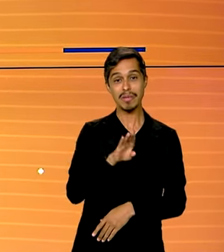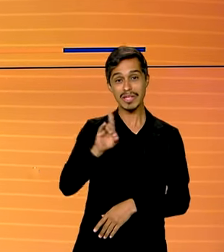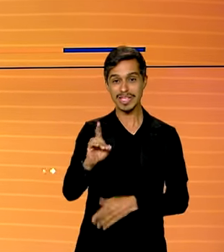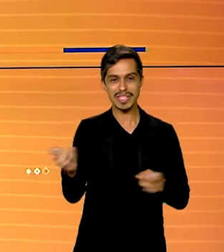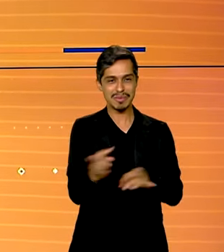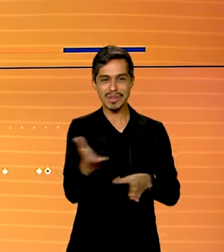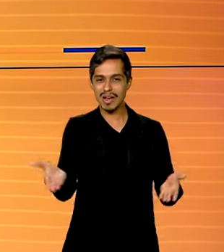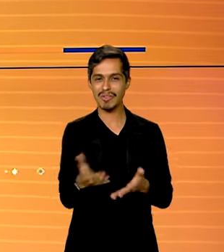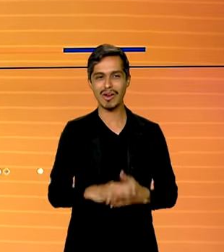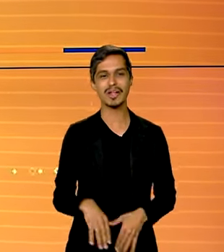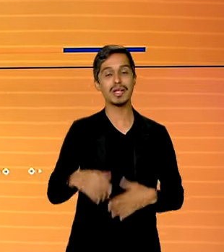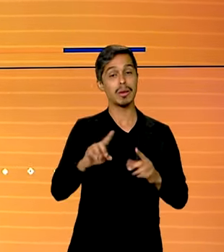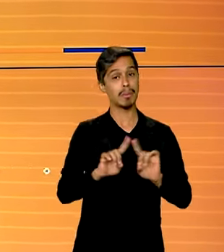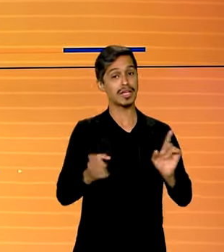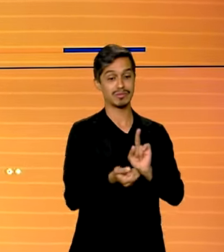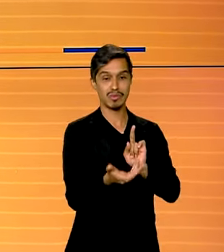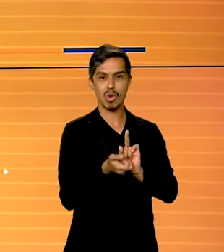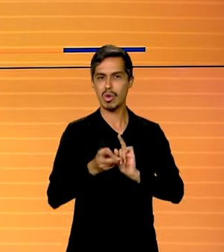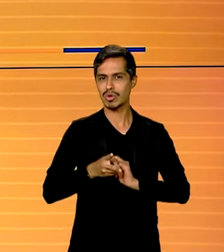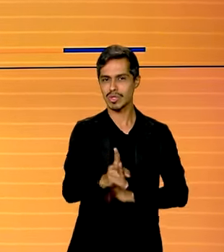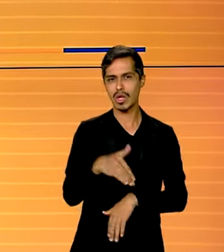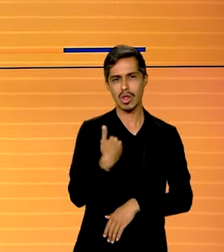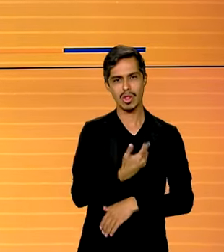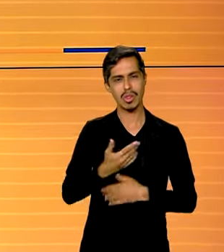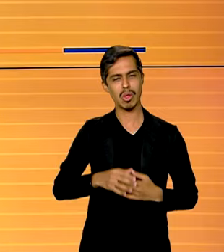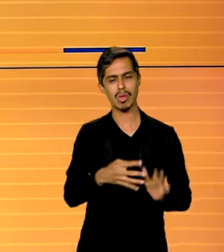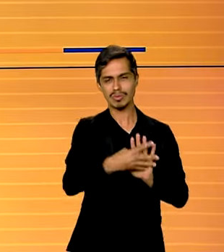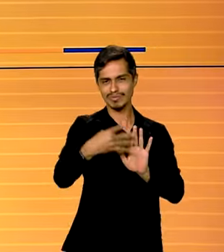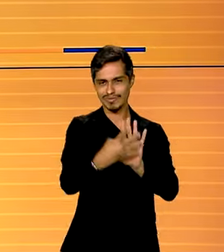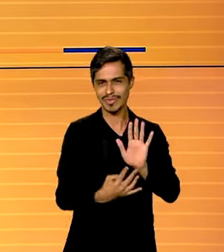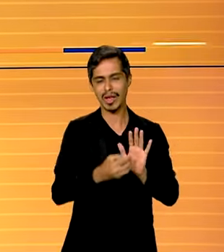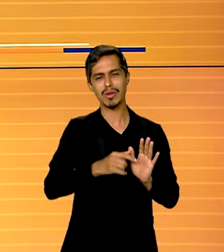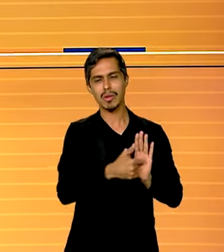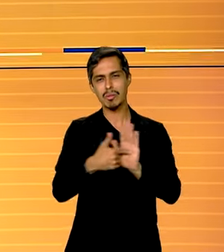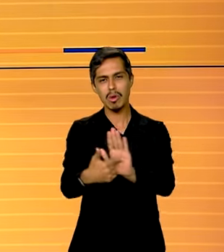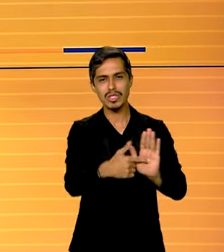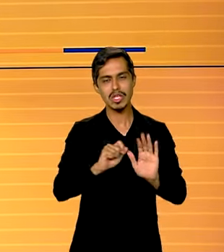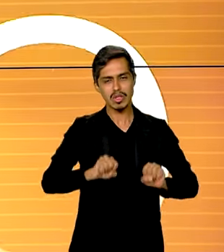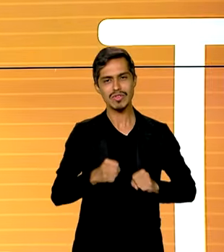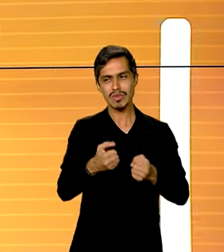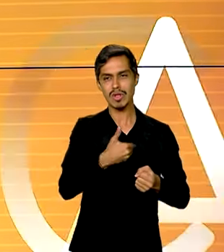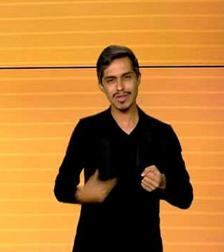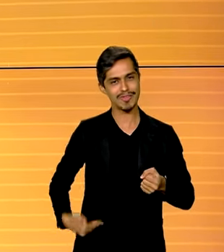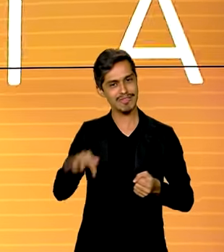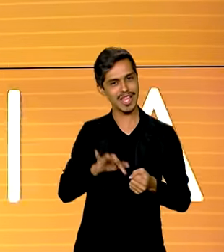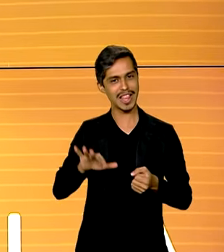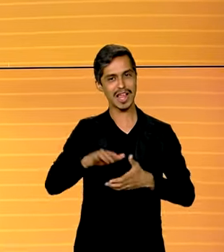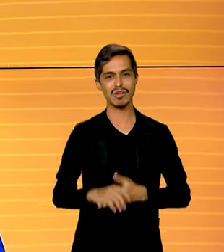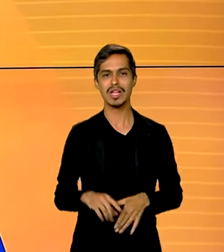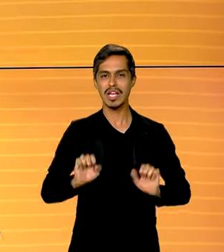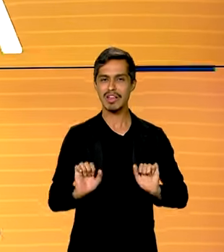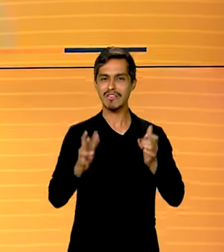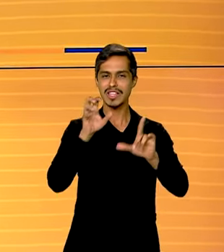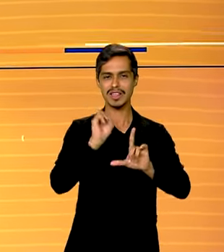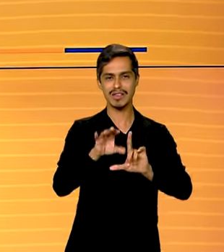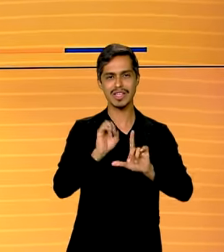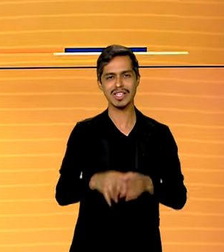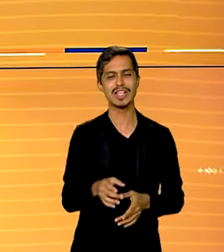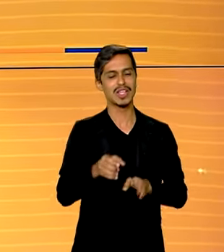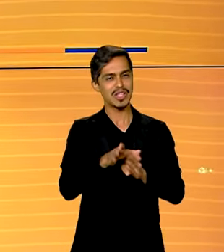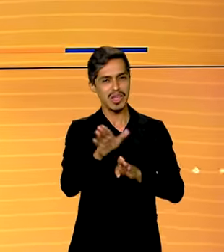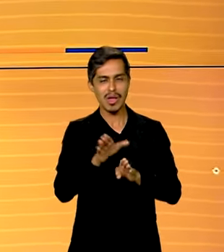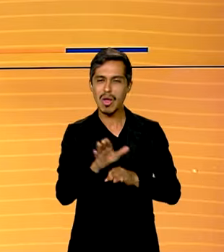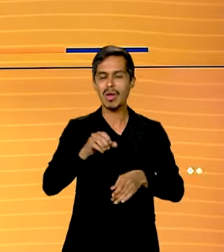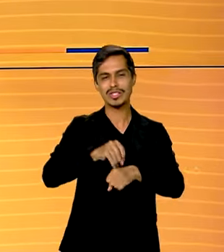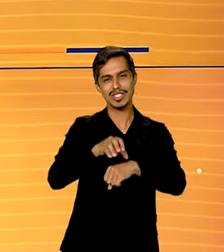fica por aqui mas o canal GOV segue com a programação mostrando todas as ações do governo federal com eventos ao vivo dicas